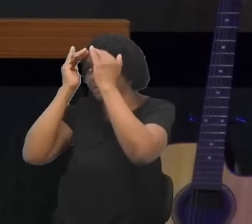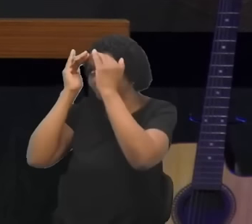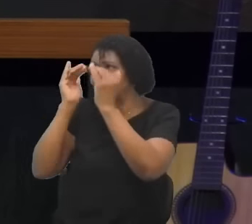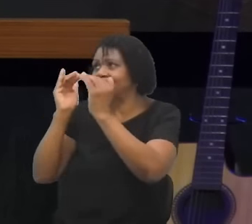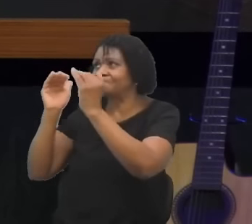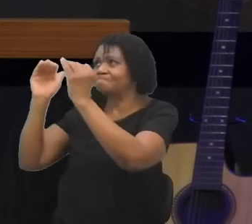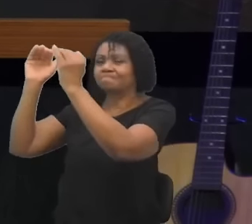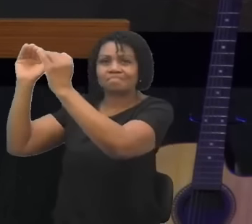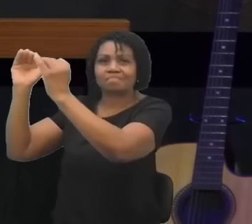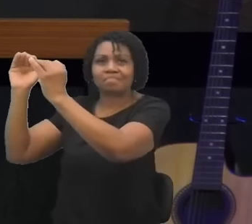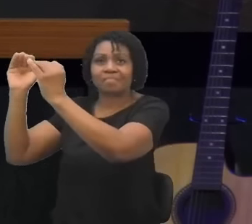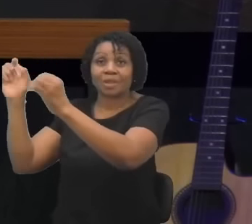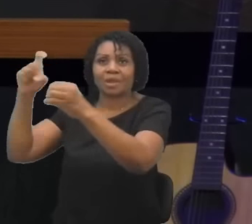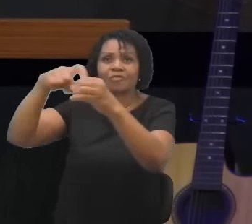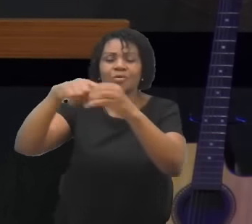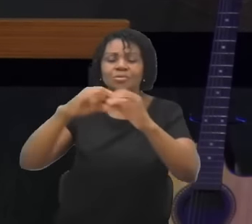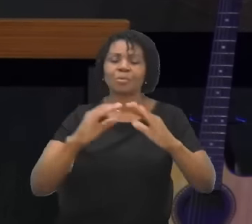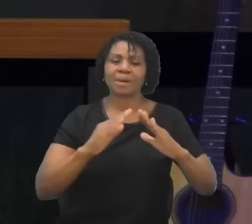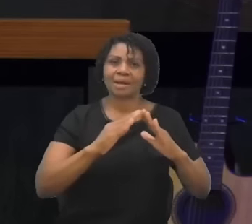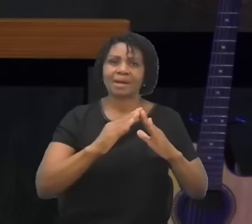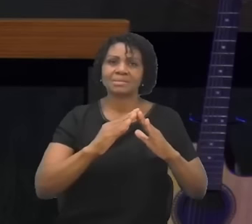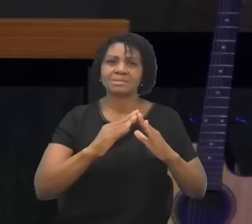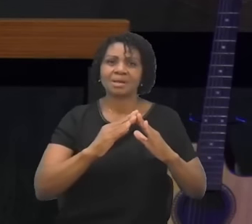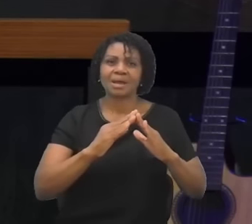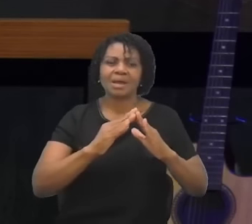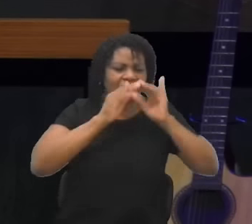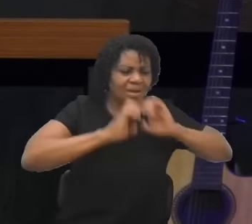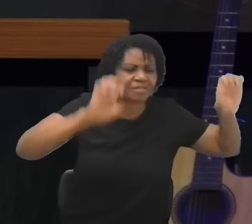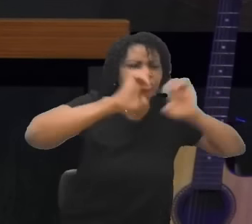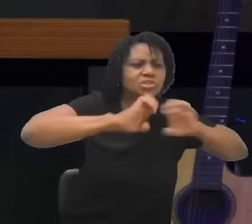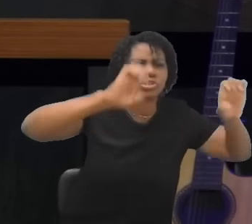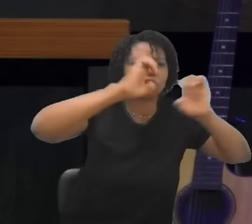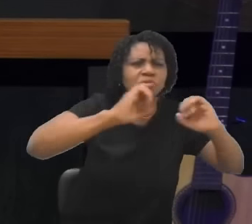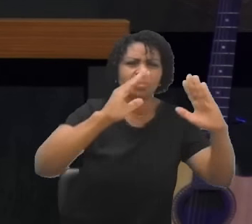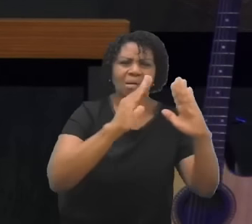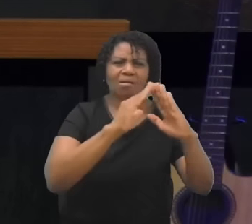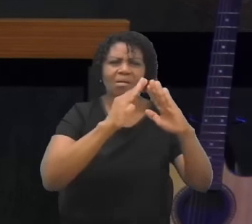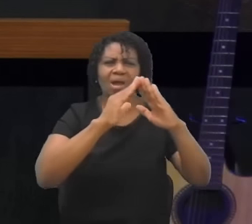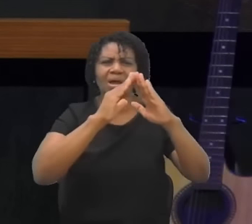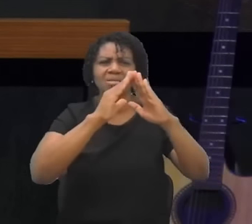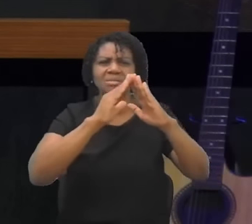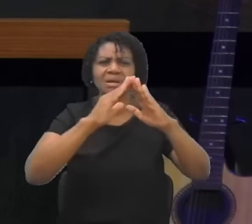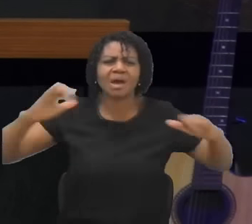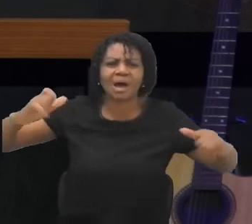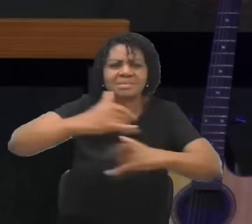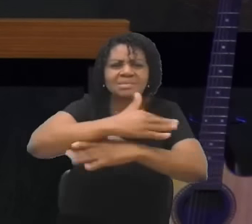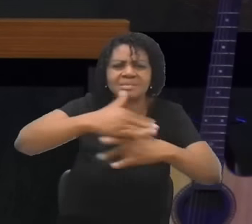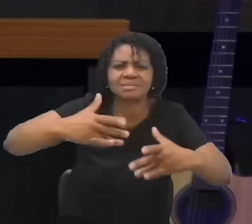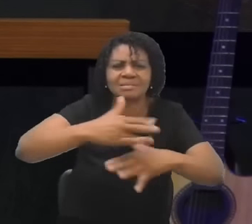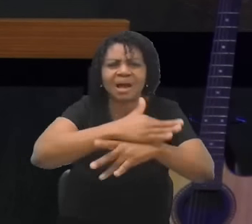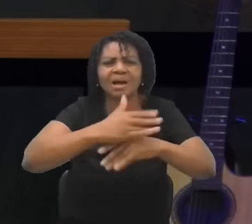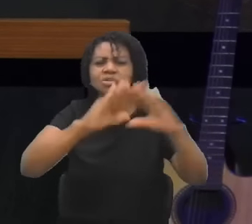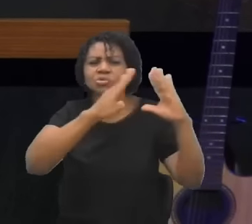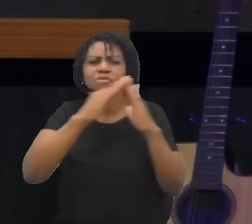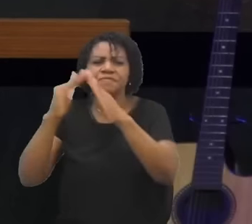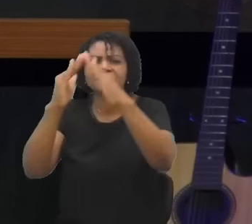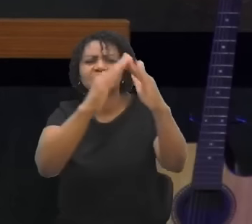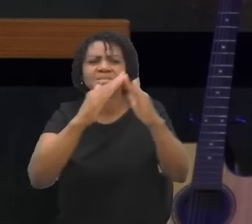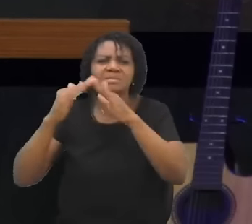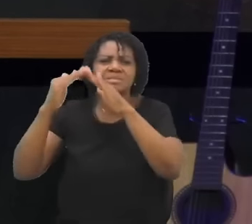obediente. Este homem voltou. Este homem impactou a casa dele. Este homem impactou os vizinhos dele. Este homem